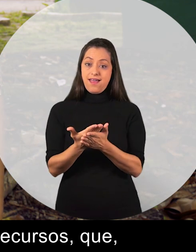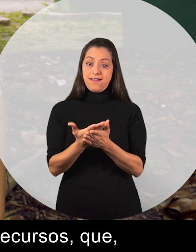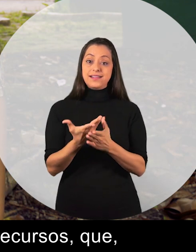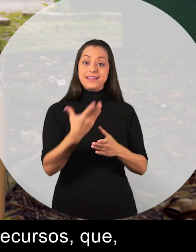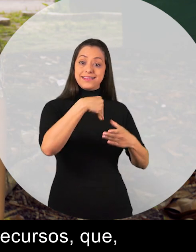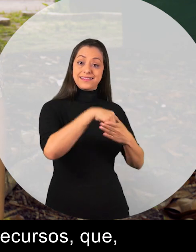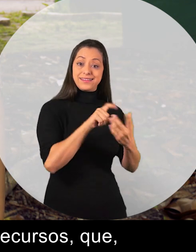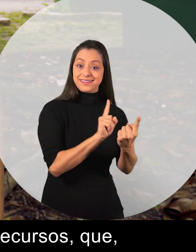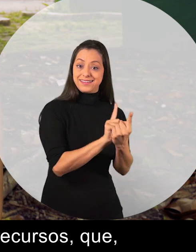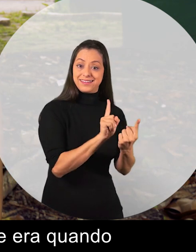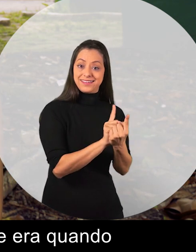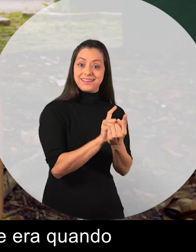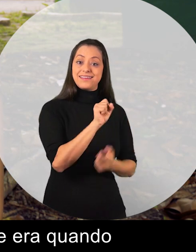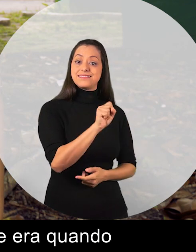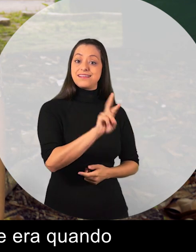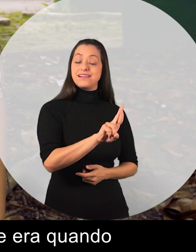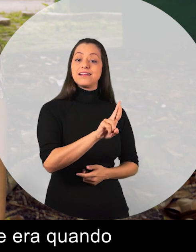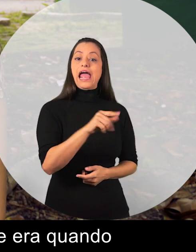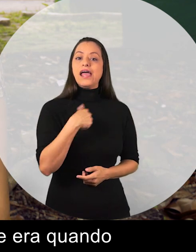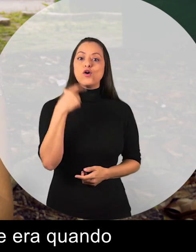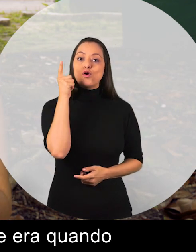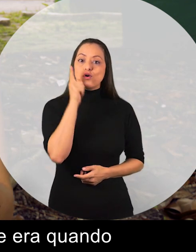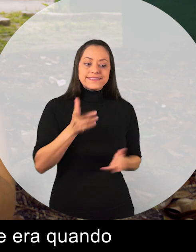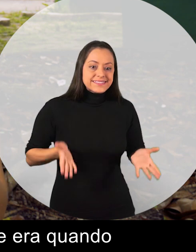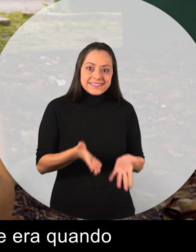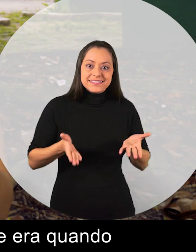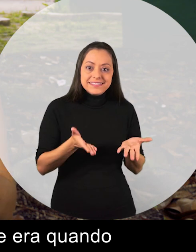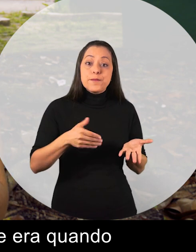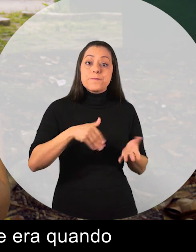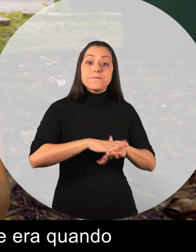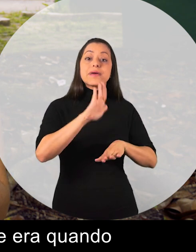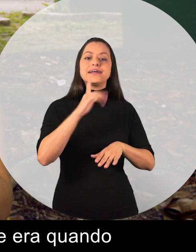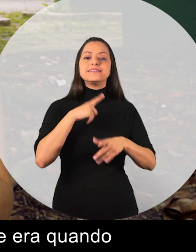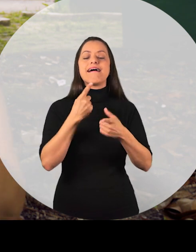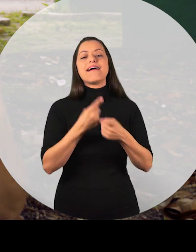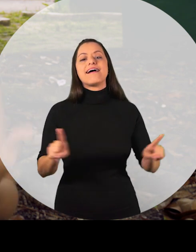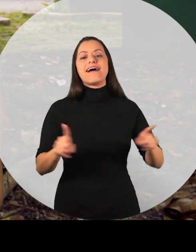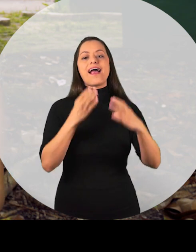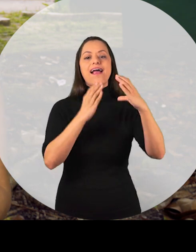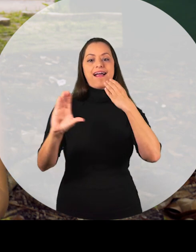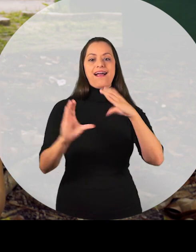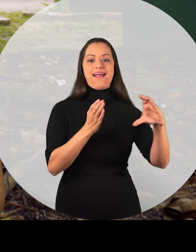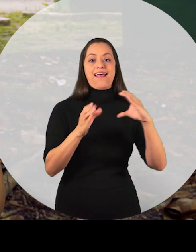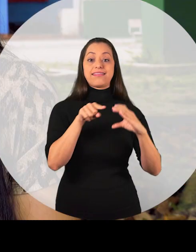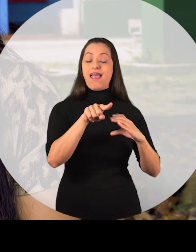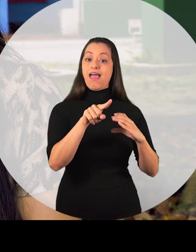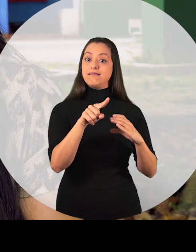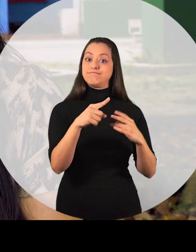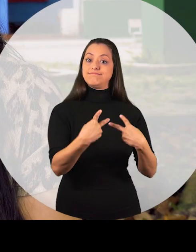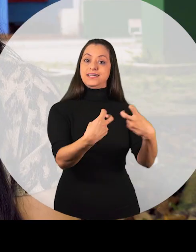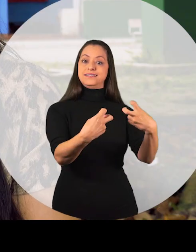aulas da sala de recurso que onde eu conseguia ter uma maior motivação dele era quando eu ficava cantando com ele.